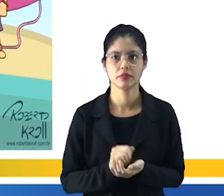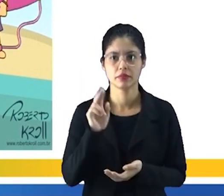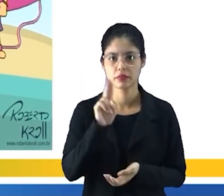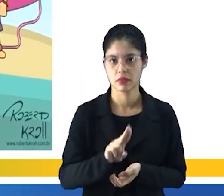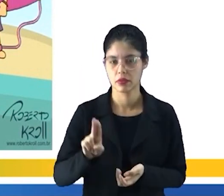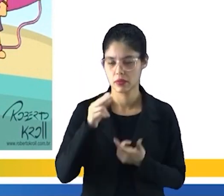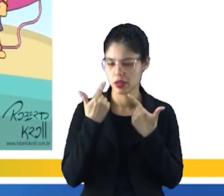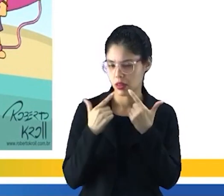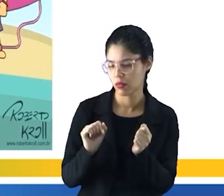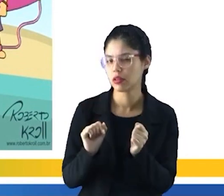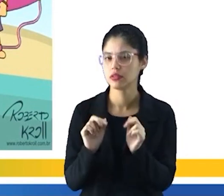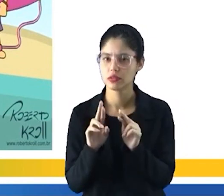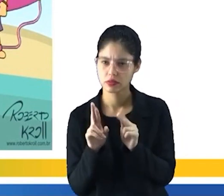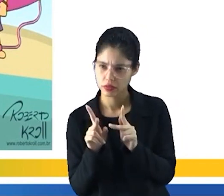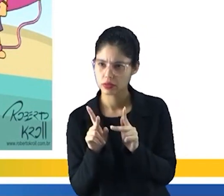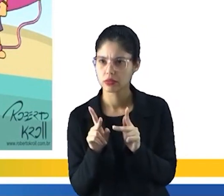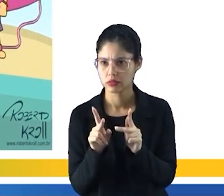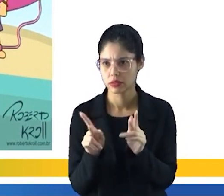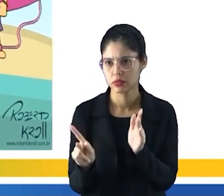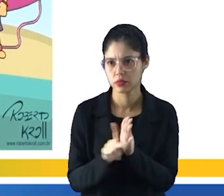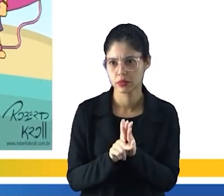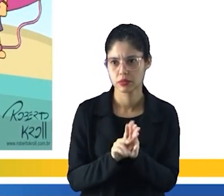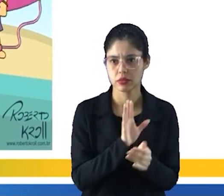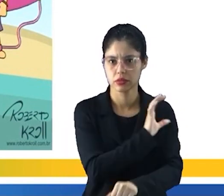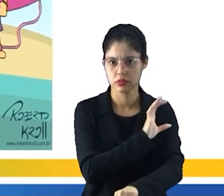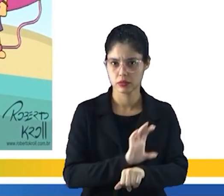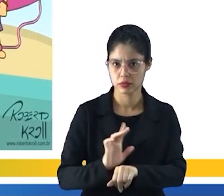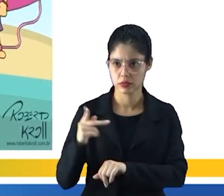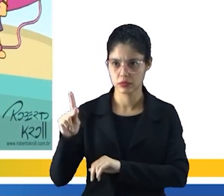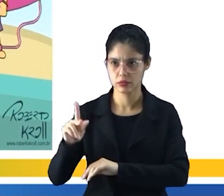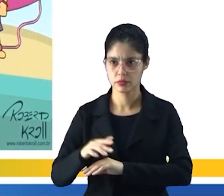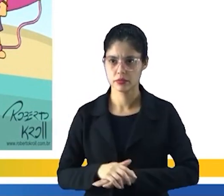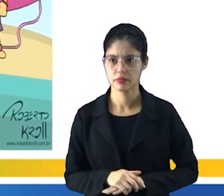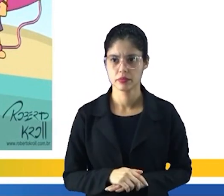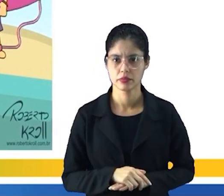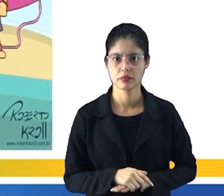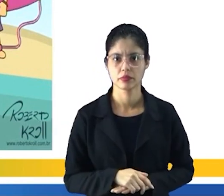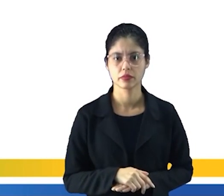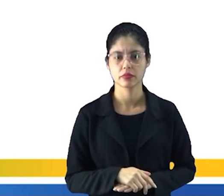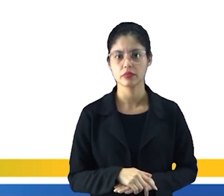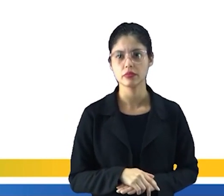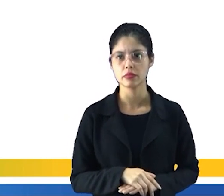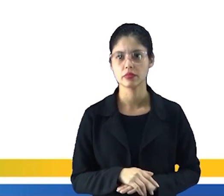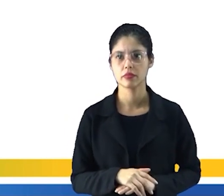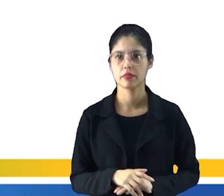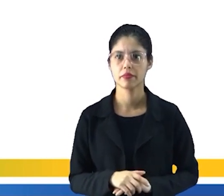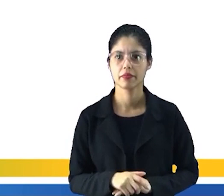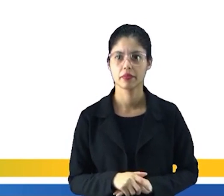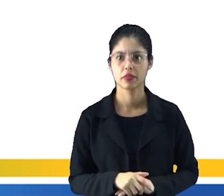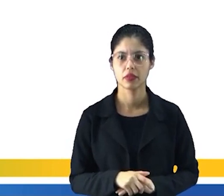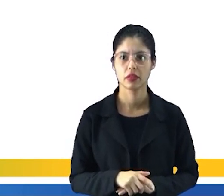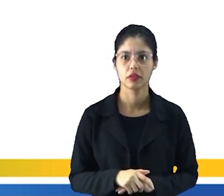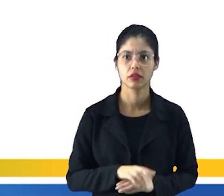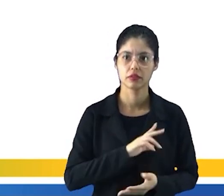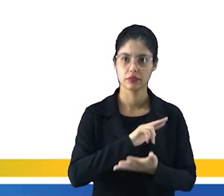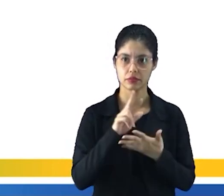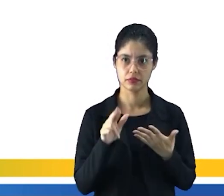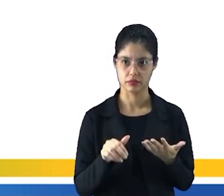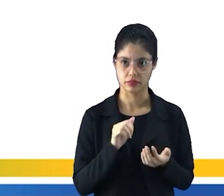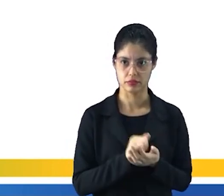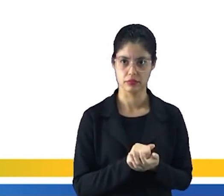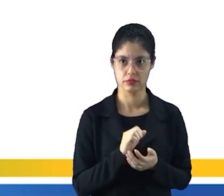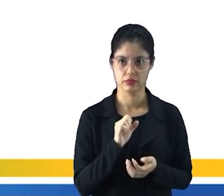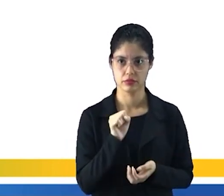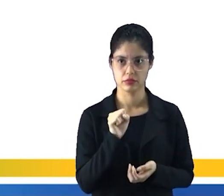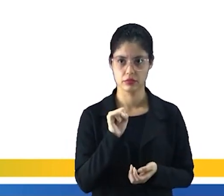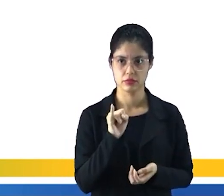utilizam uma linguagem, né, própria da cultura deles. Vamos para frente. E a variação